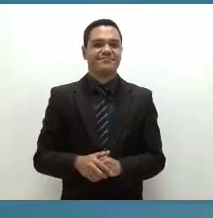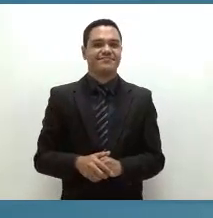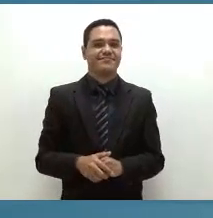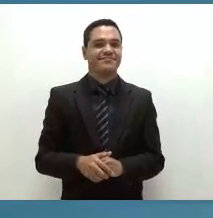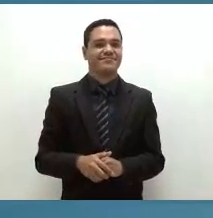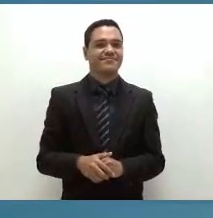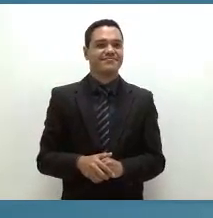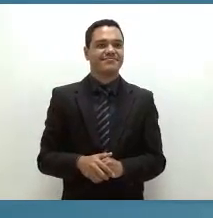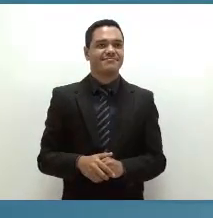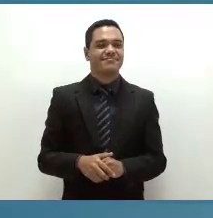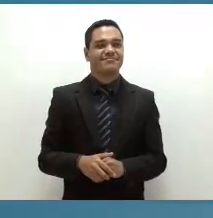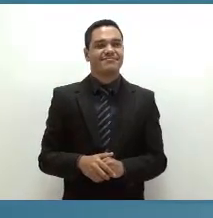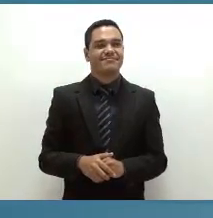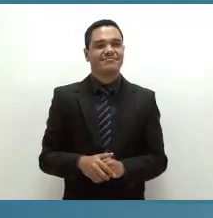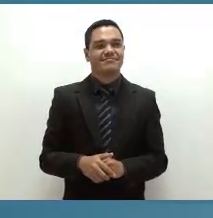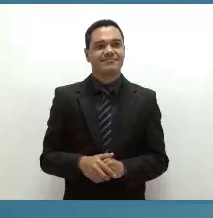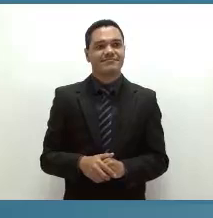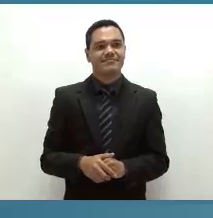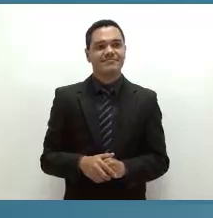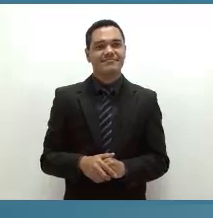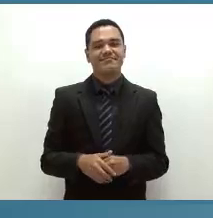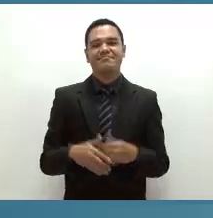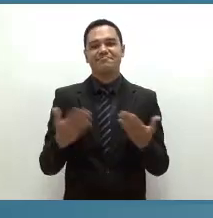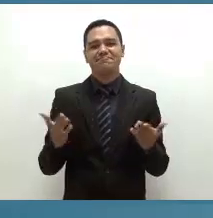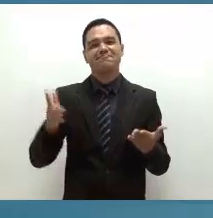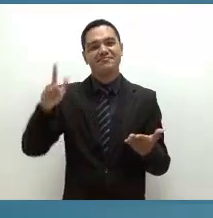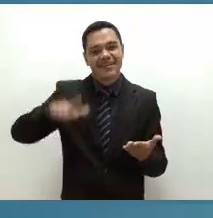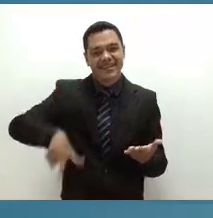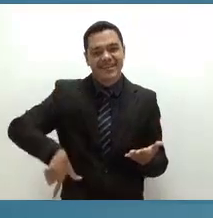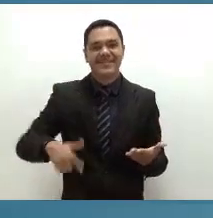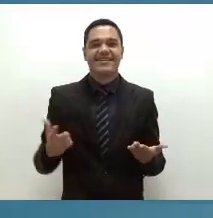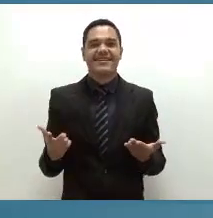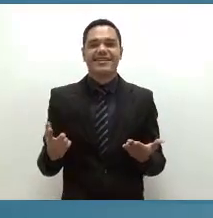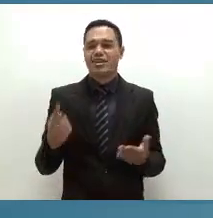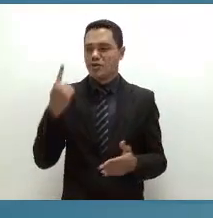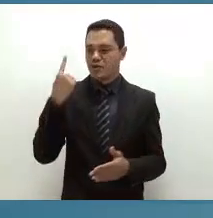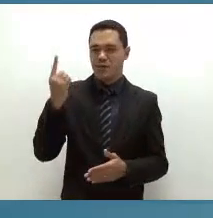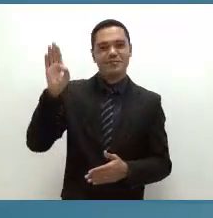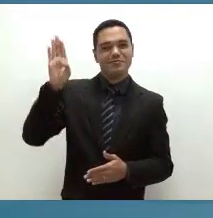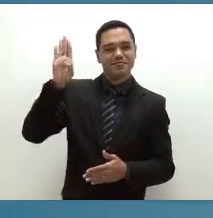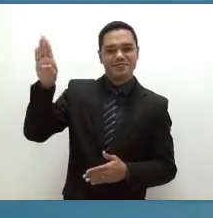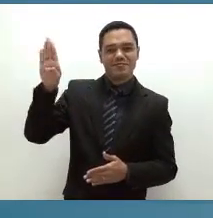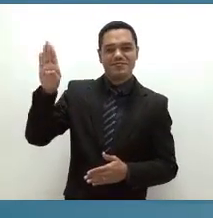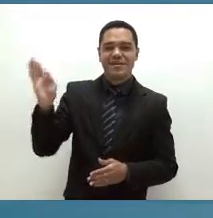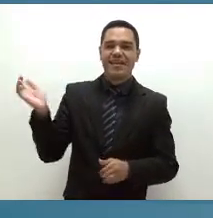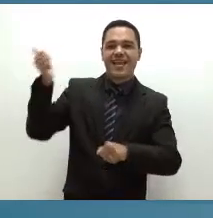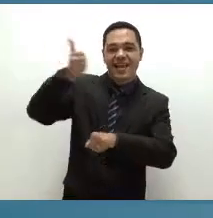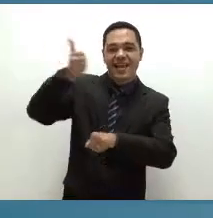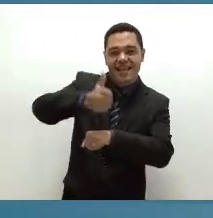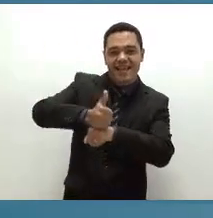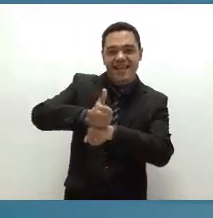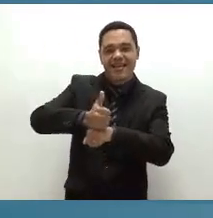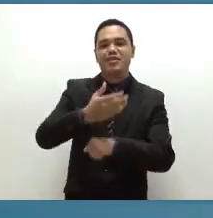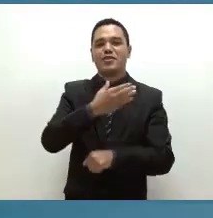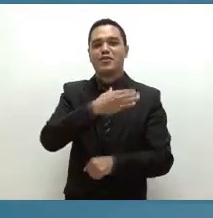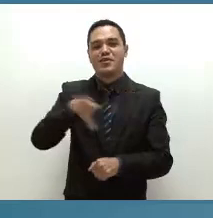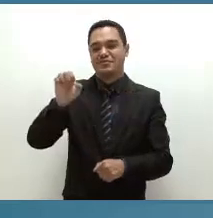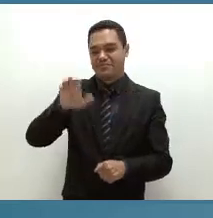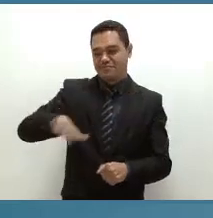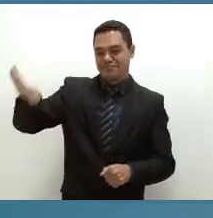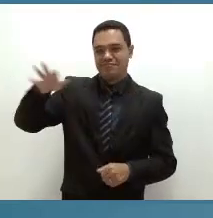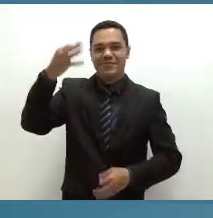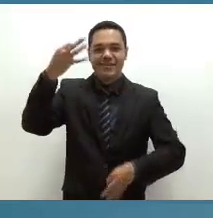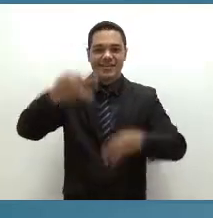Obrigada, embargadora. E mais uma vez, apenas o candidato ao cargo de Corregedor-Geral de Justiça deste